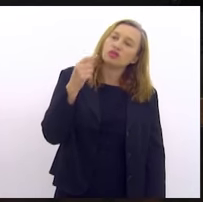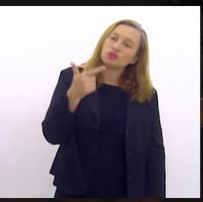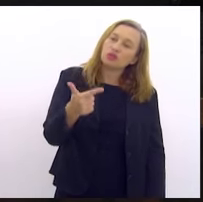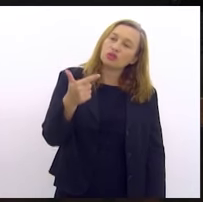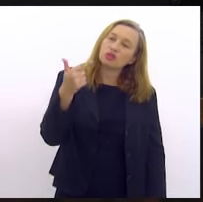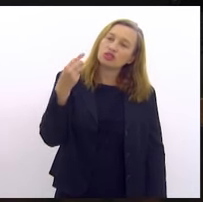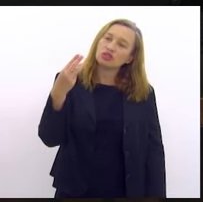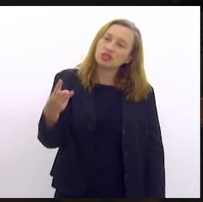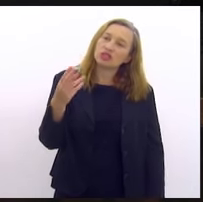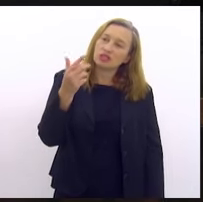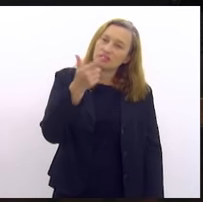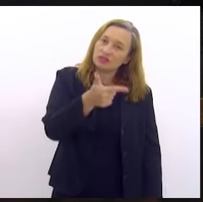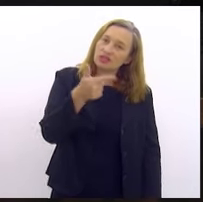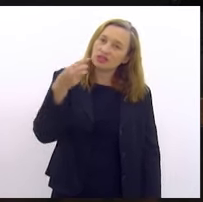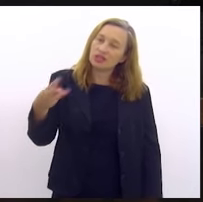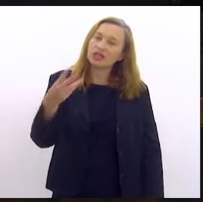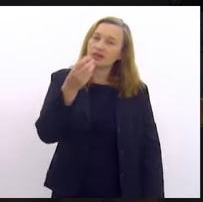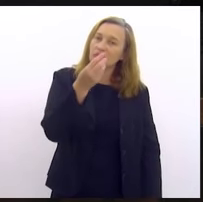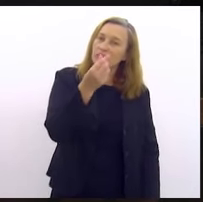923-A/23,